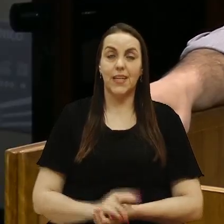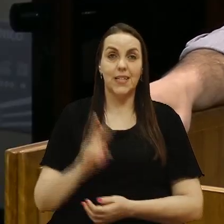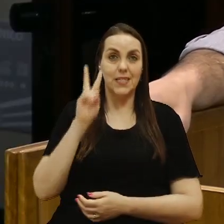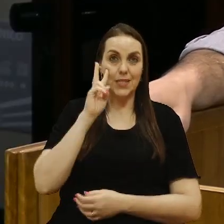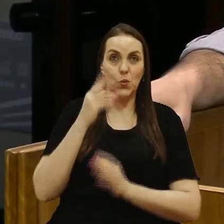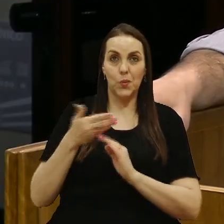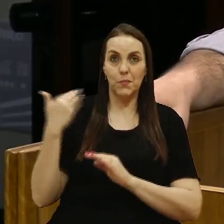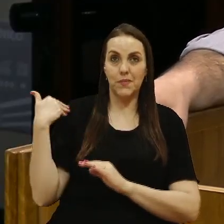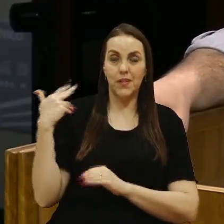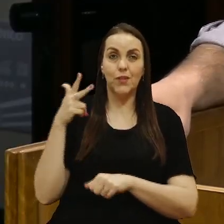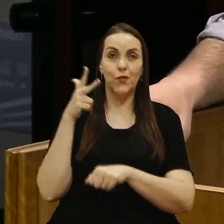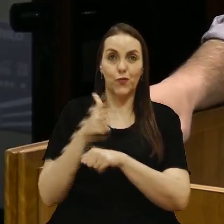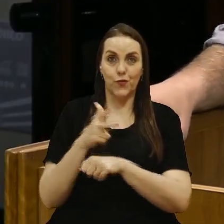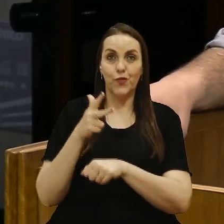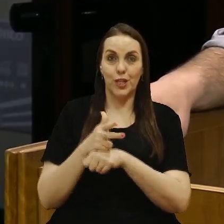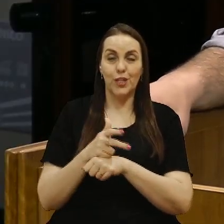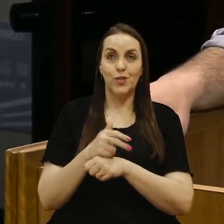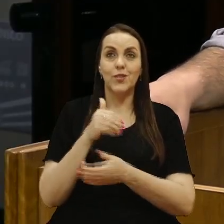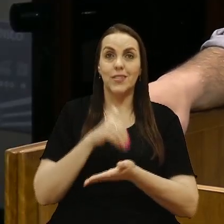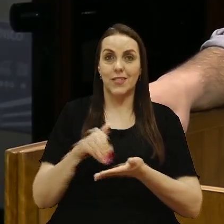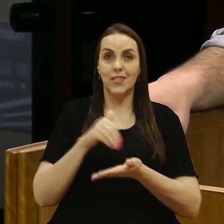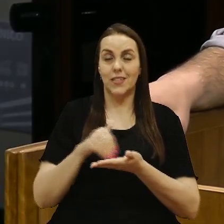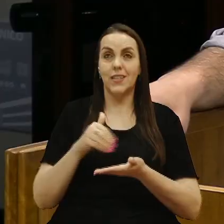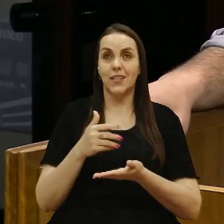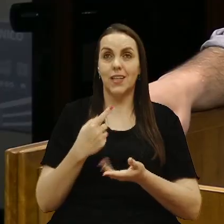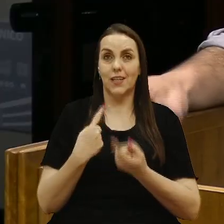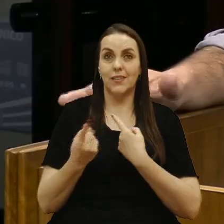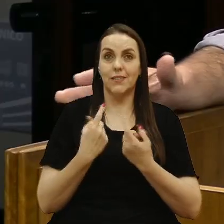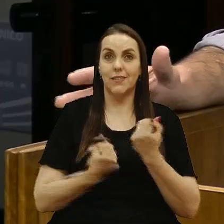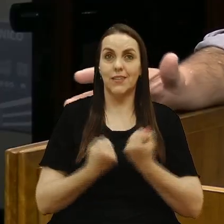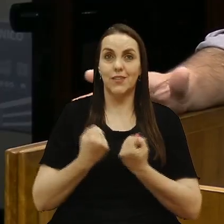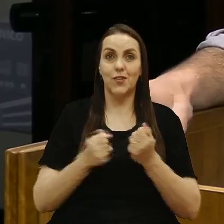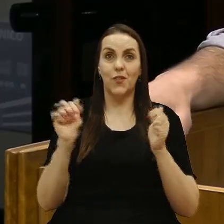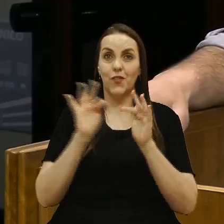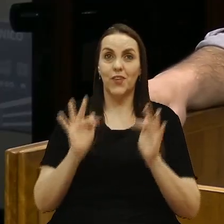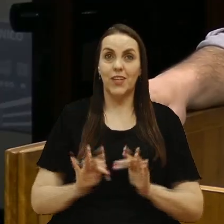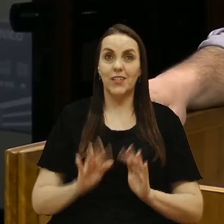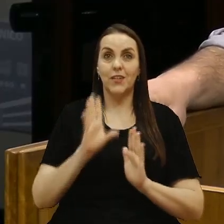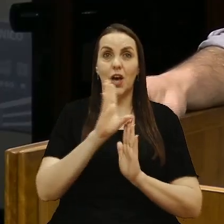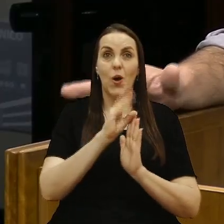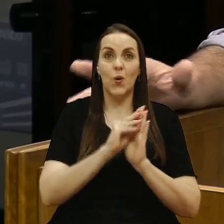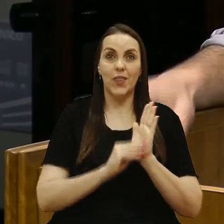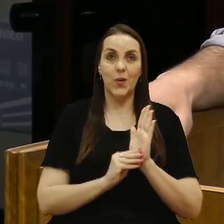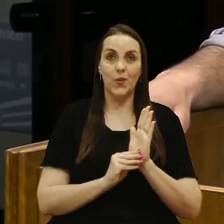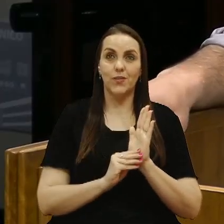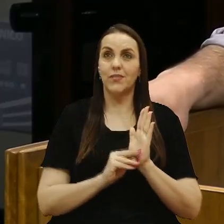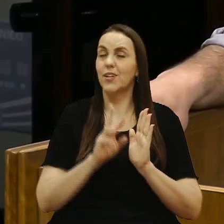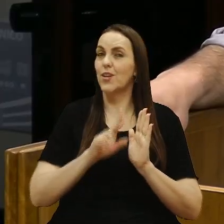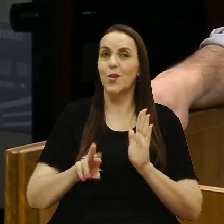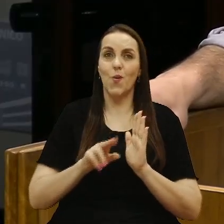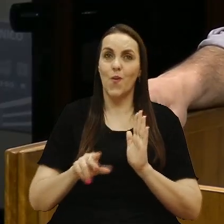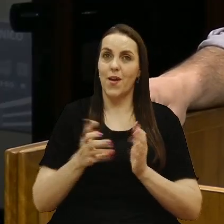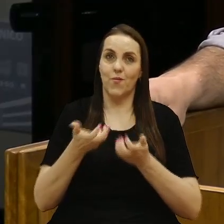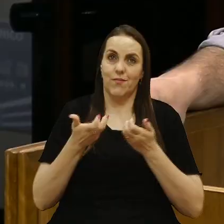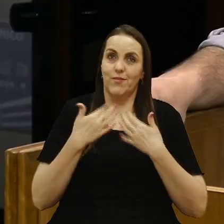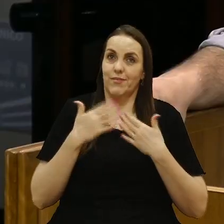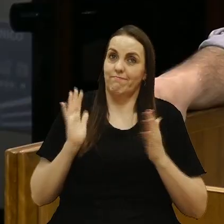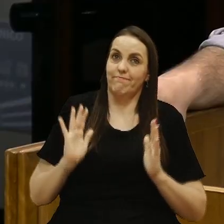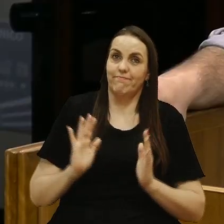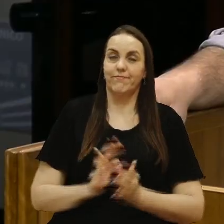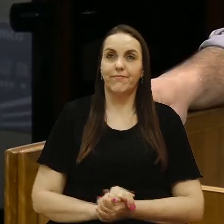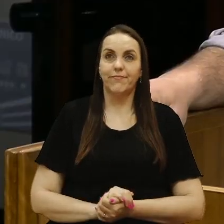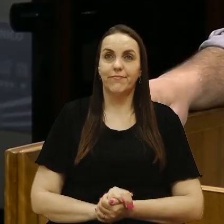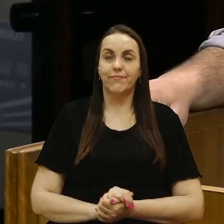vi um vídeo do secretário de trânsito, fiquei muito feliz quando eu vi o vídeo. Só que aí eu fui ver o conteúdo, não era bem o que eu queria.